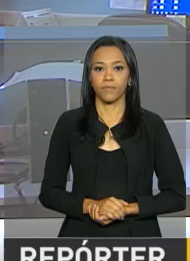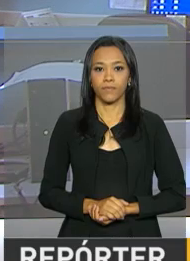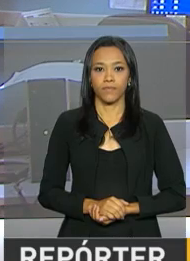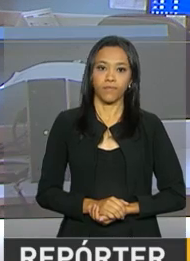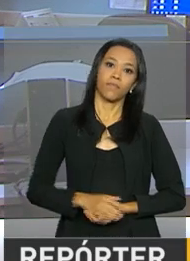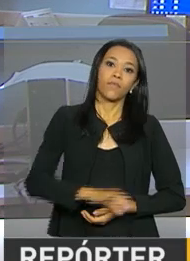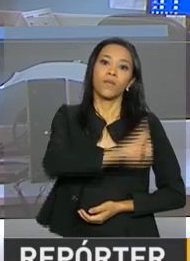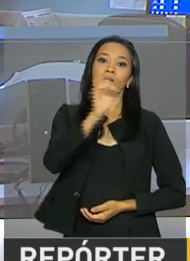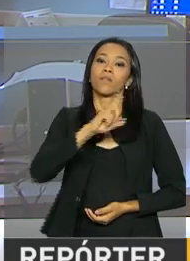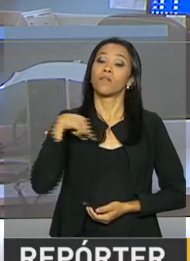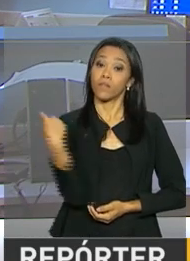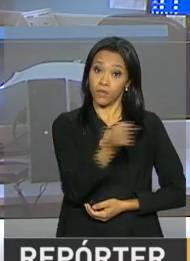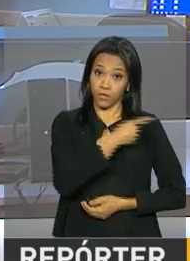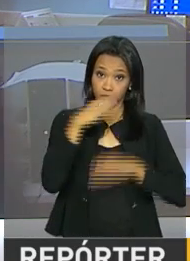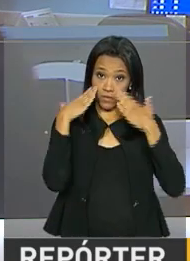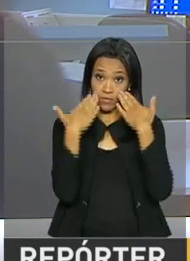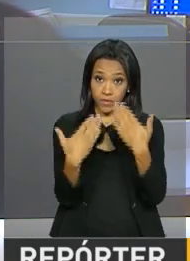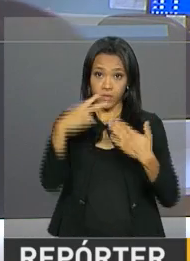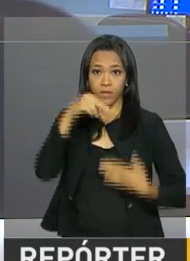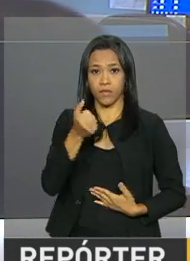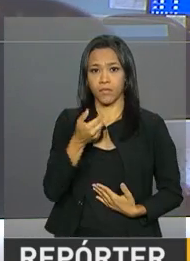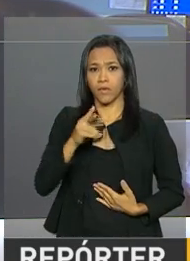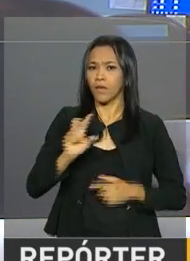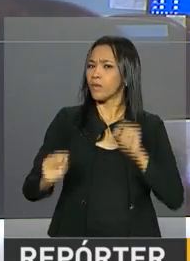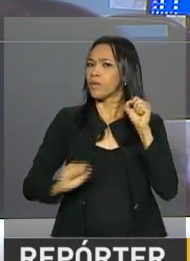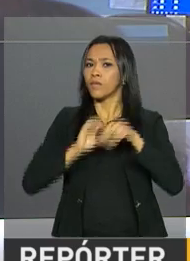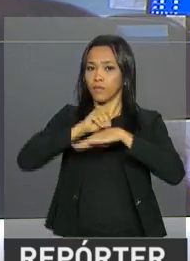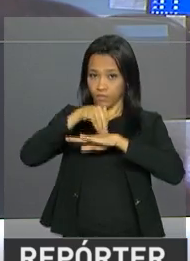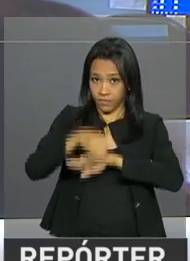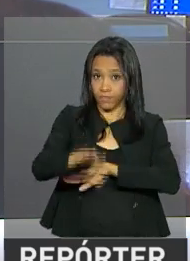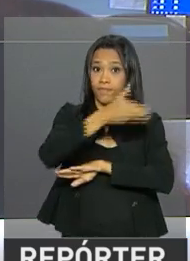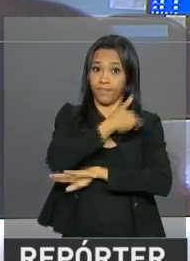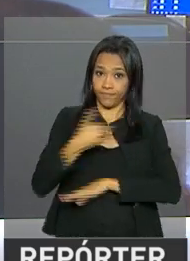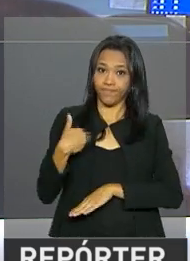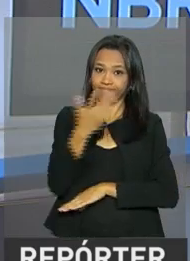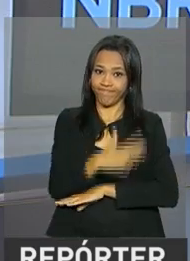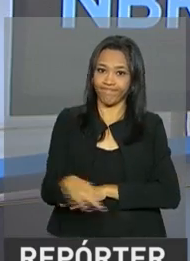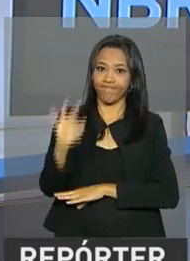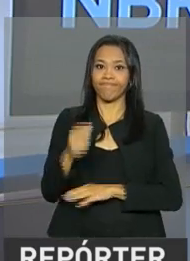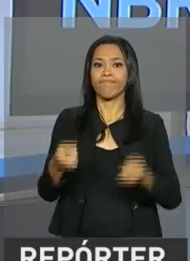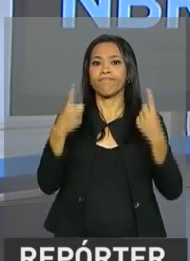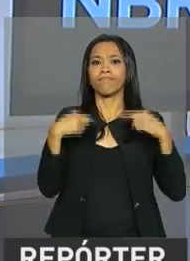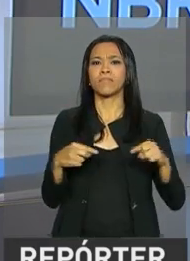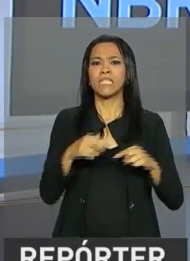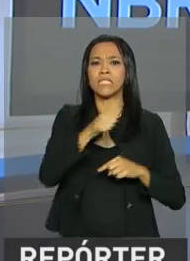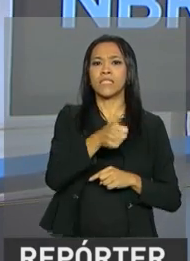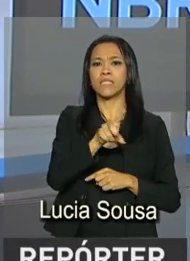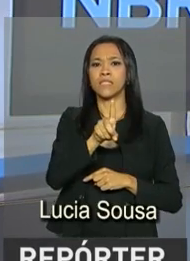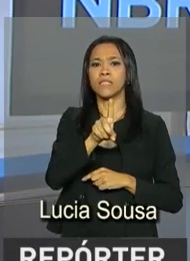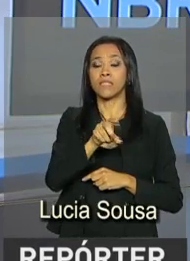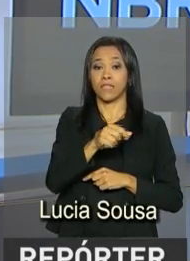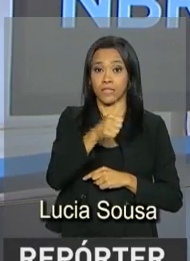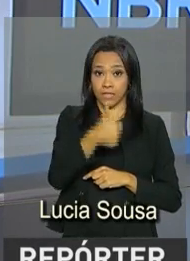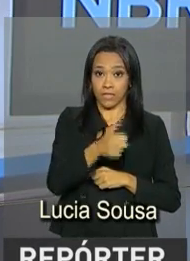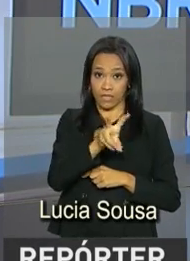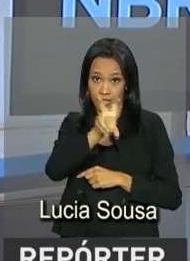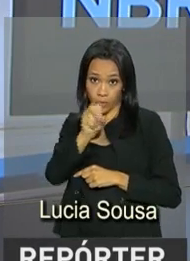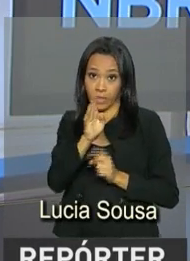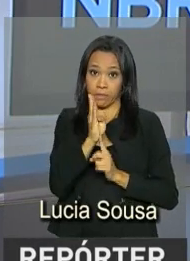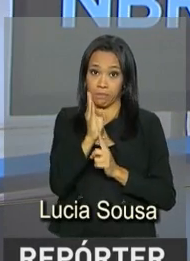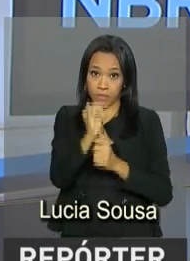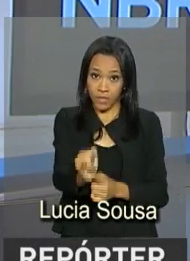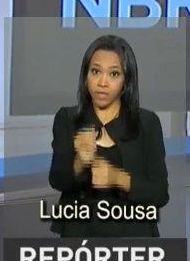Olá estamos de volta com repórter NBR e as notícias do governo federal cerca de R 150 bilhões de